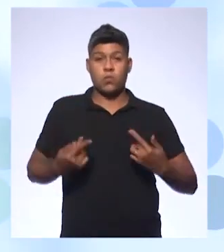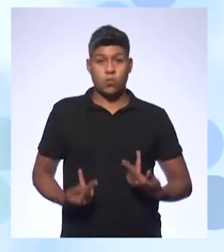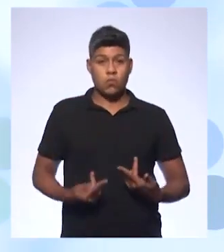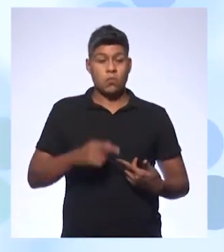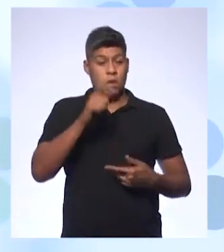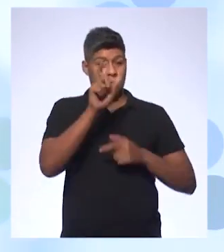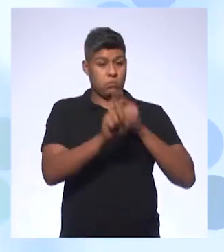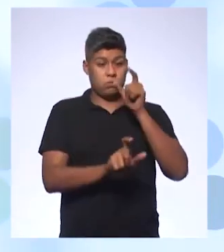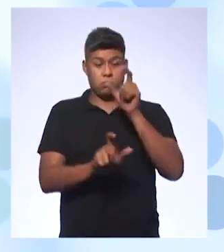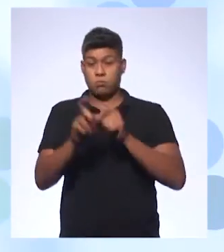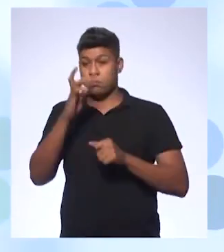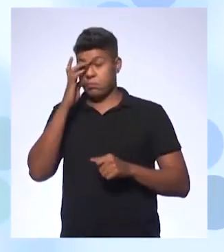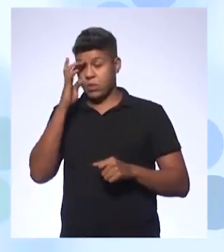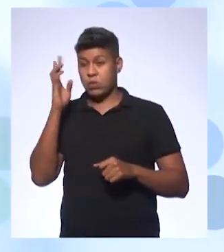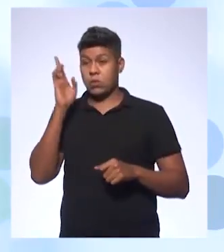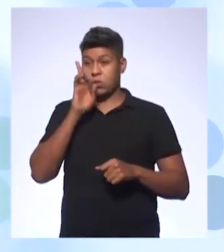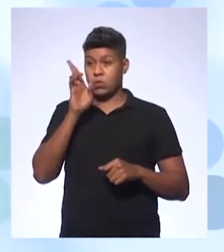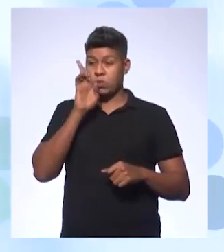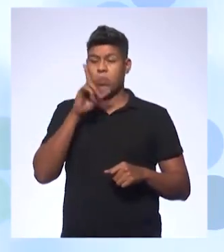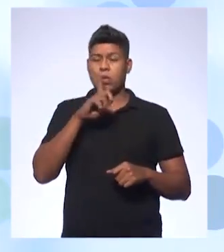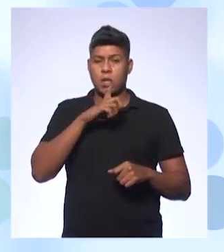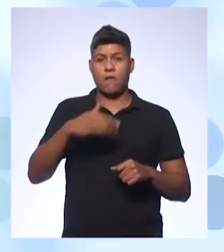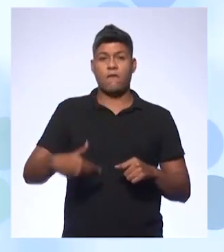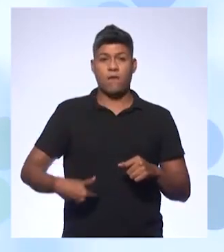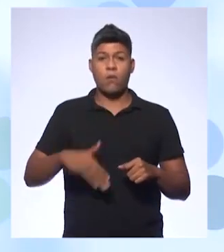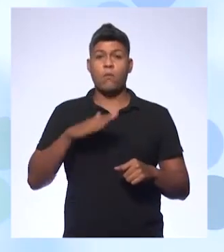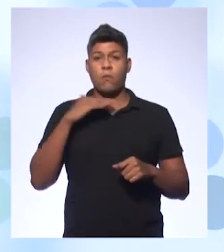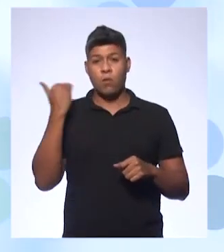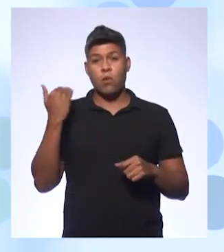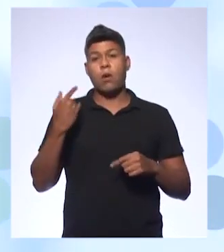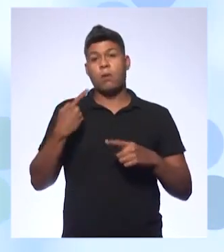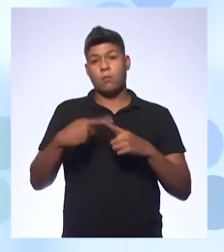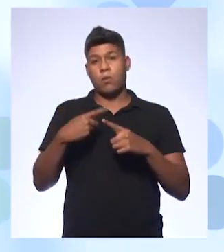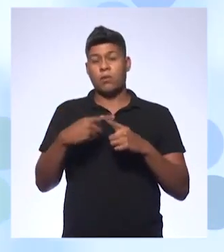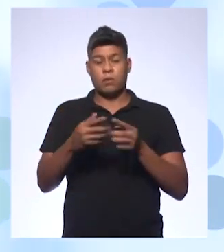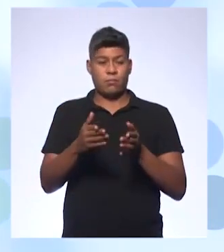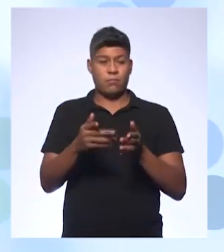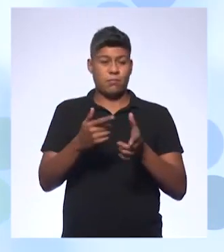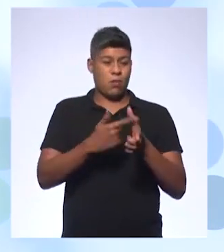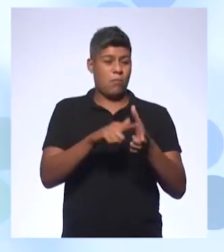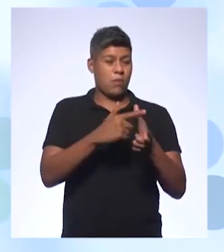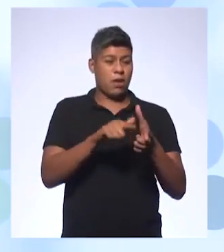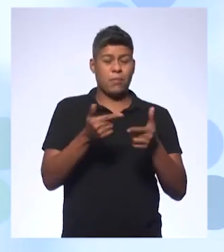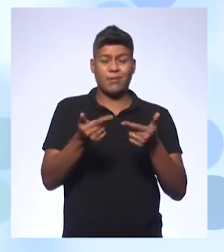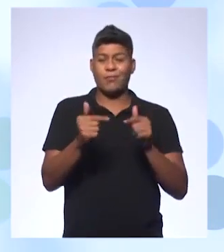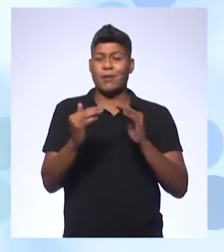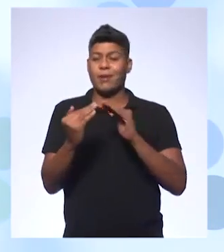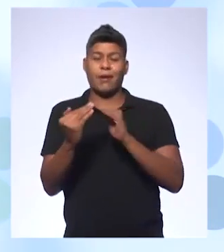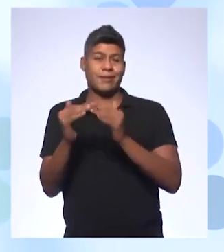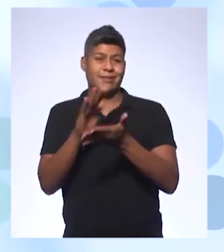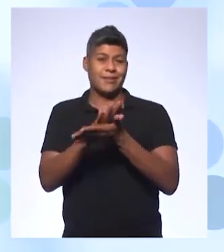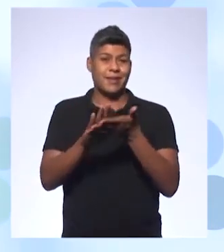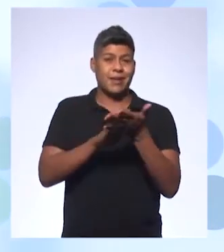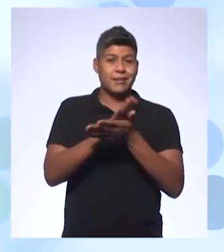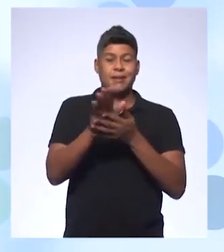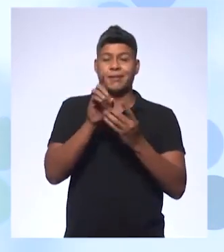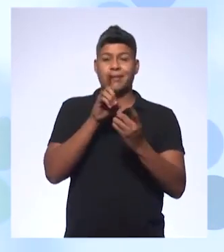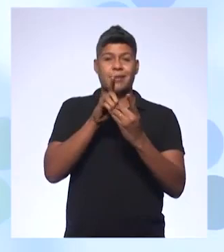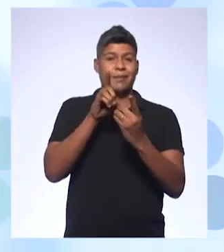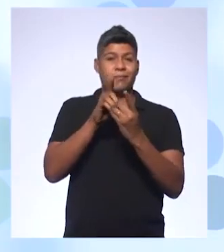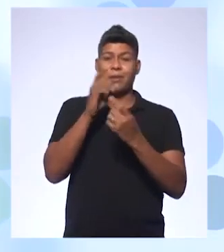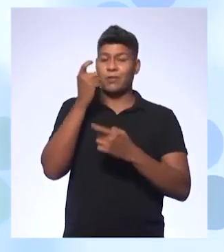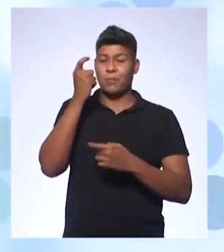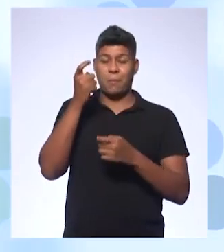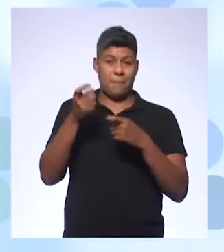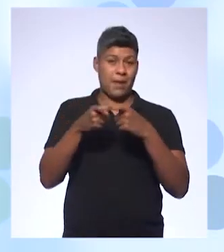sujeitos, pessoas com histórias, elas passem fome e morram por condições insalubres, de não ter onde morar, de não ter atendimento